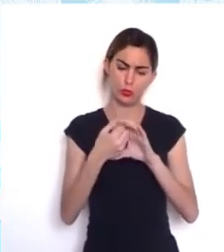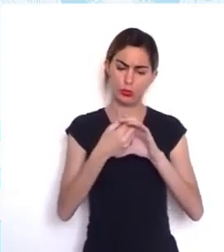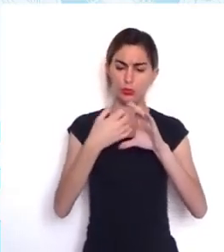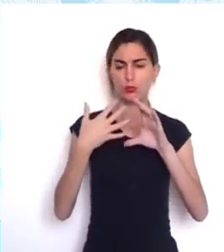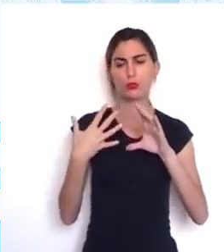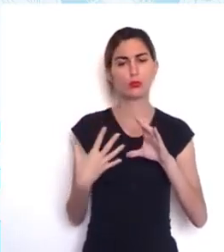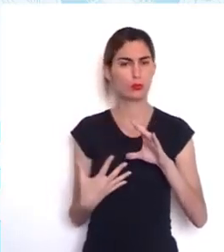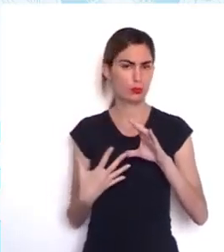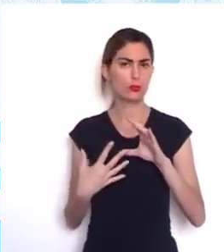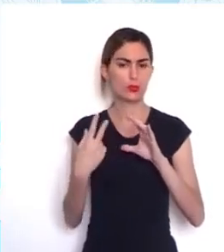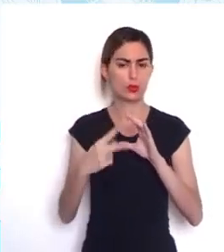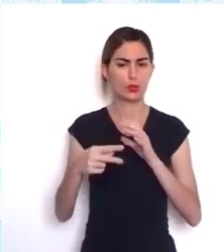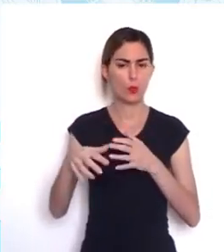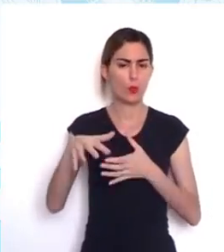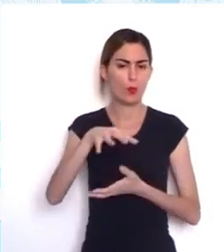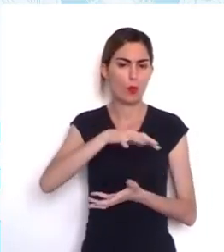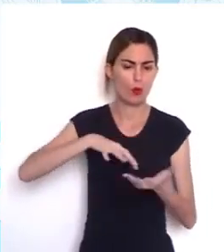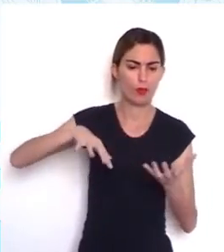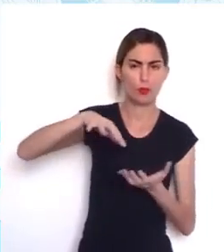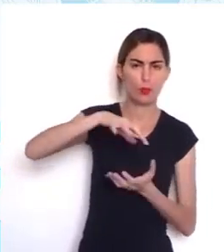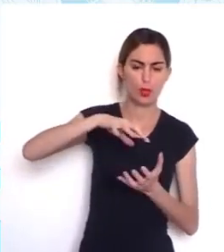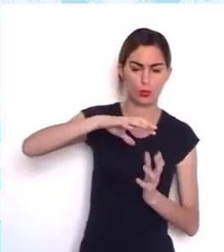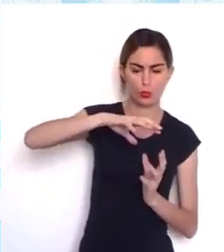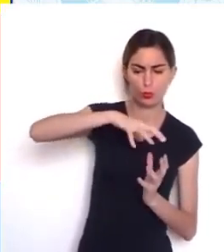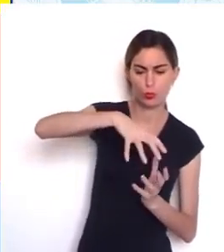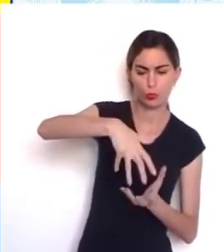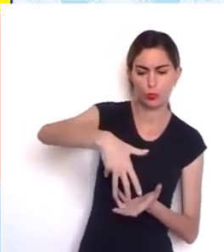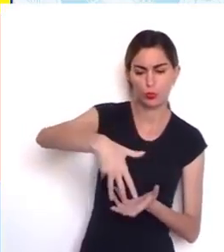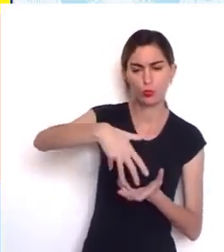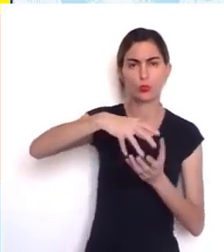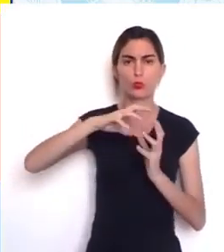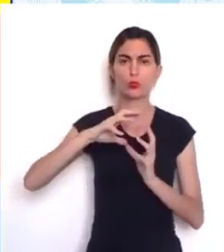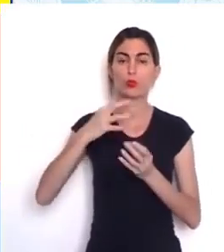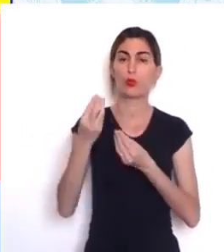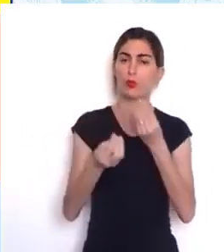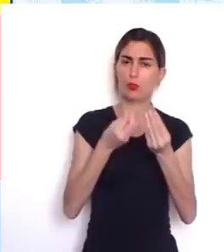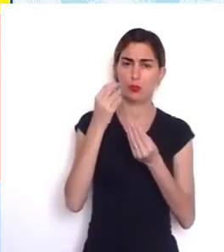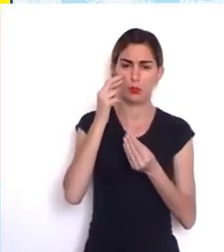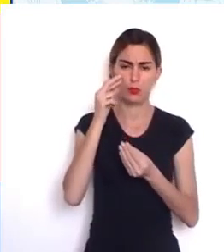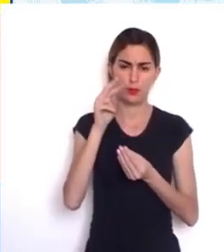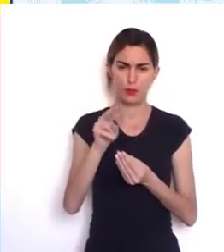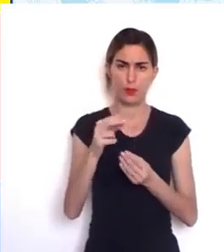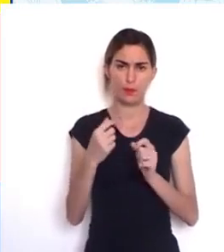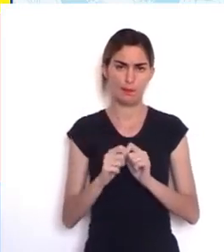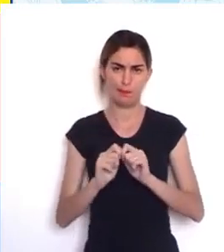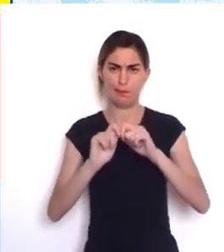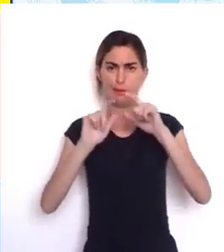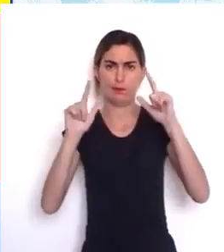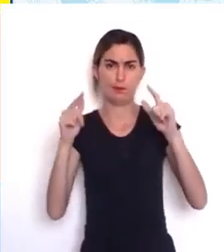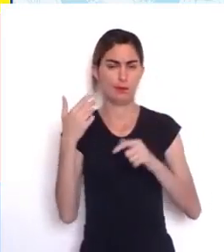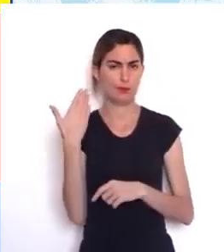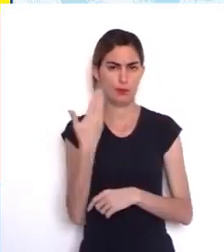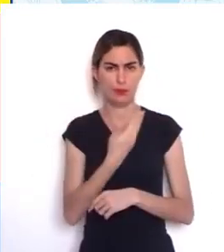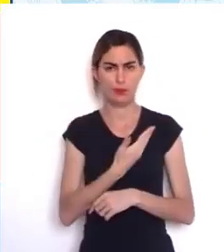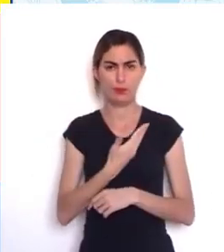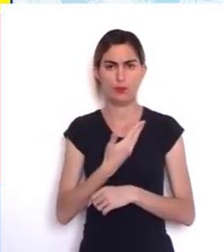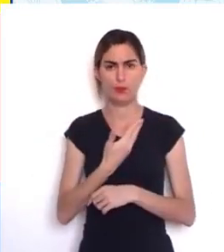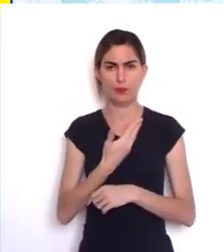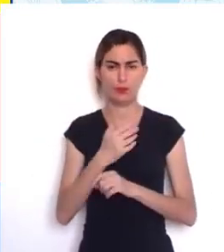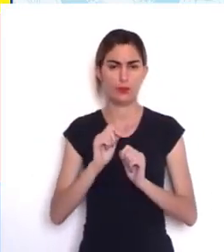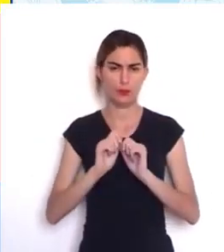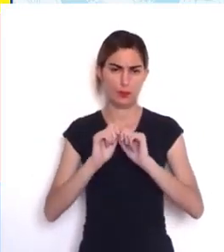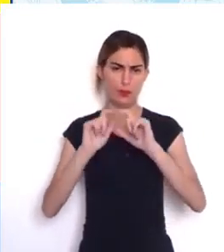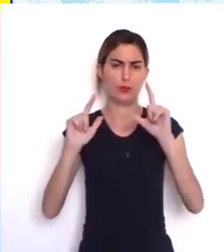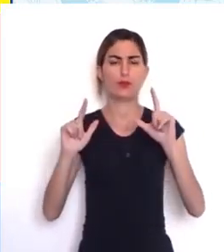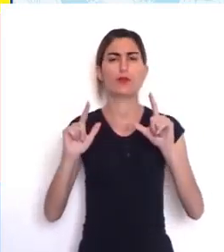sua característica, sobre seus movimentos. Como você pode ver, essa imagem que está